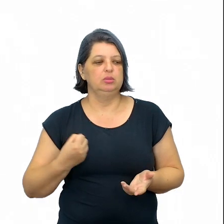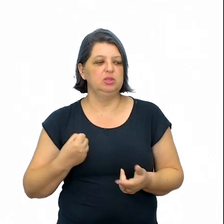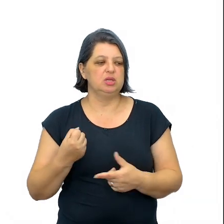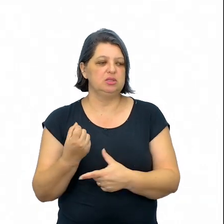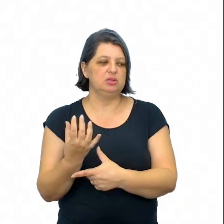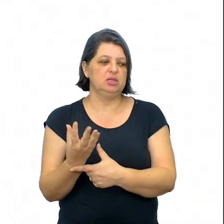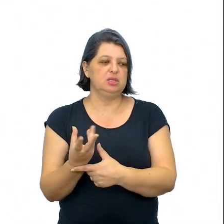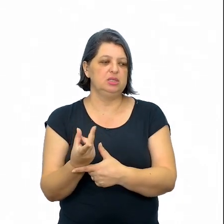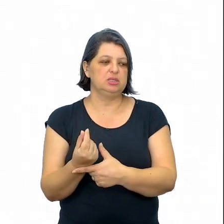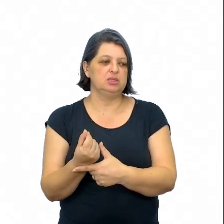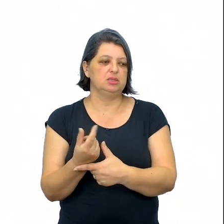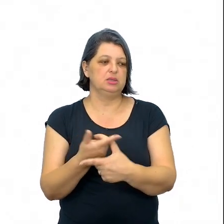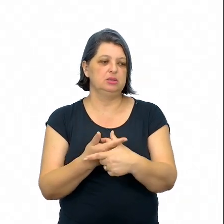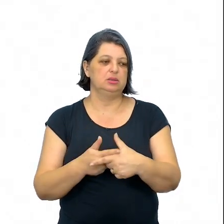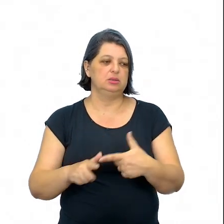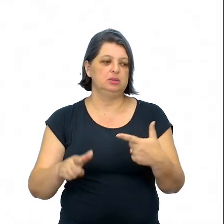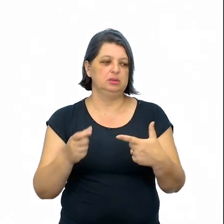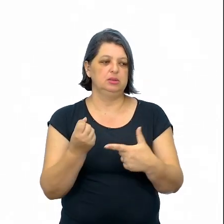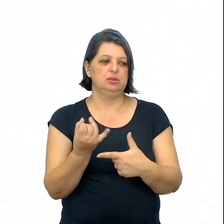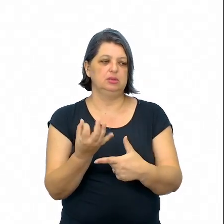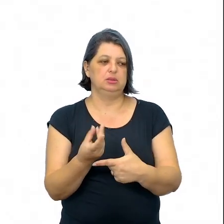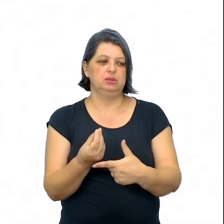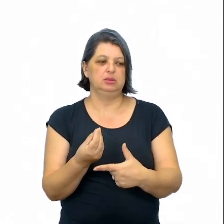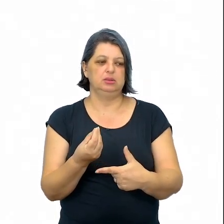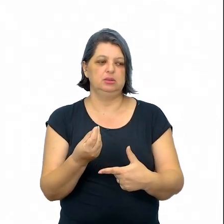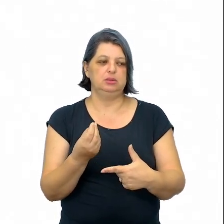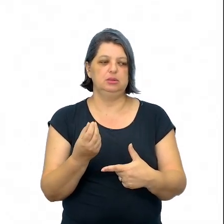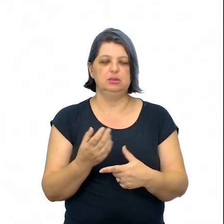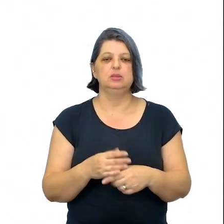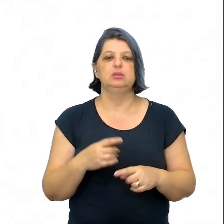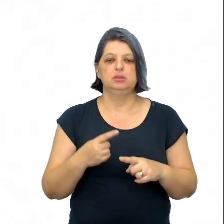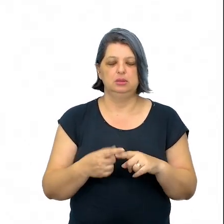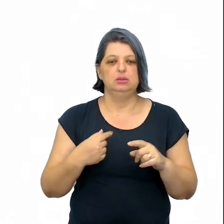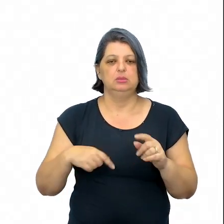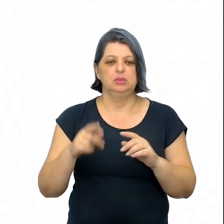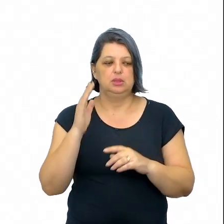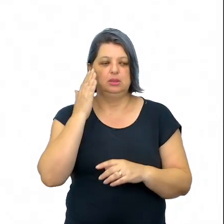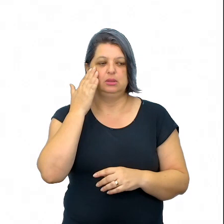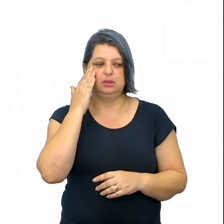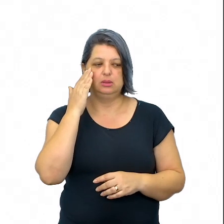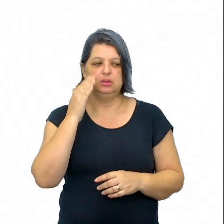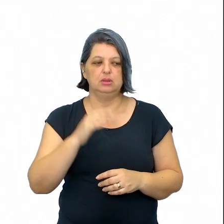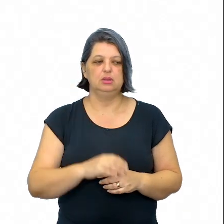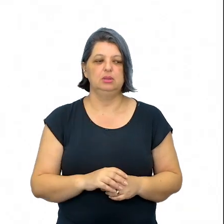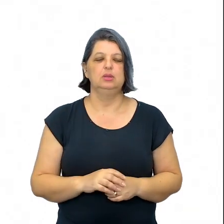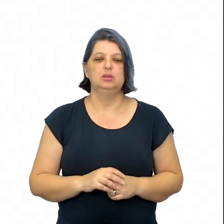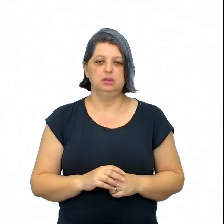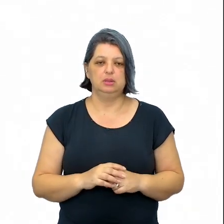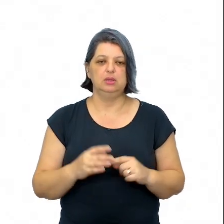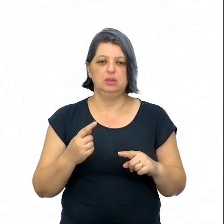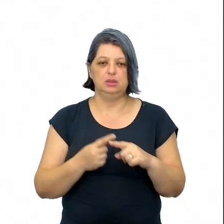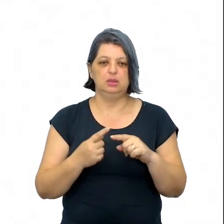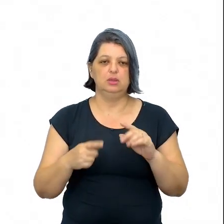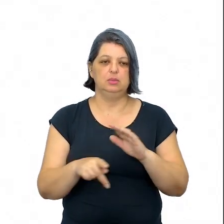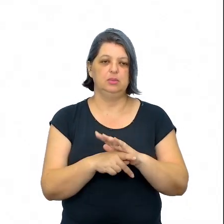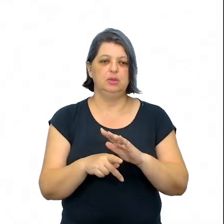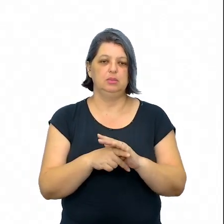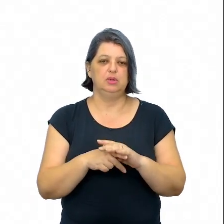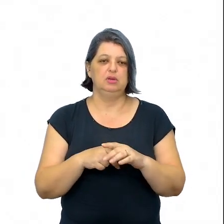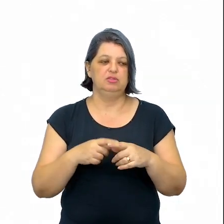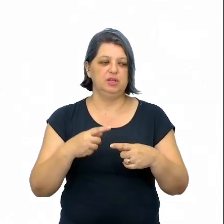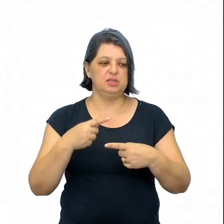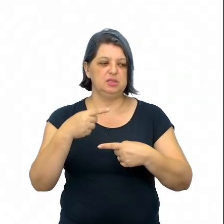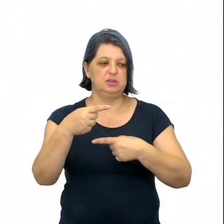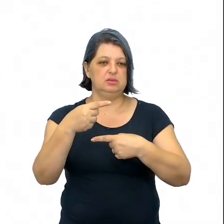com a representação fracionária. Então, ao final, ele tem que ler, compreender e comparar o quê? As frações e seus significados. Saber